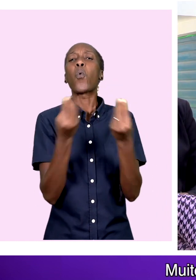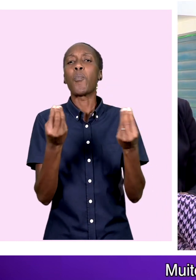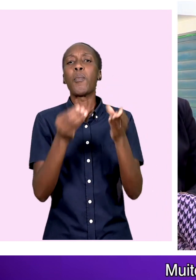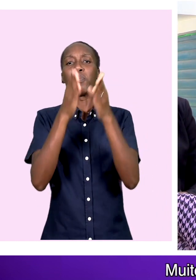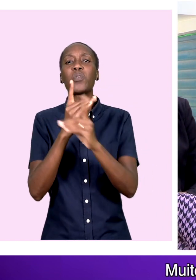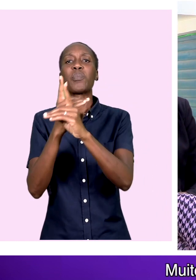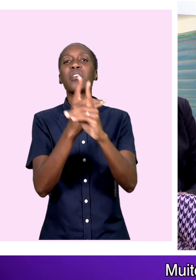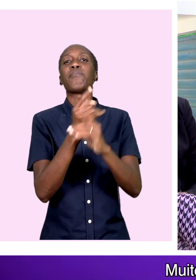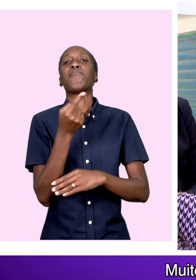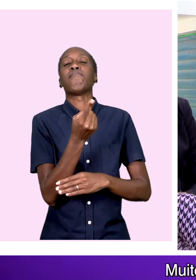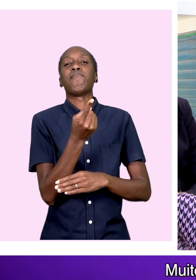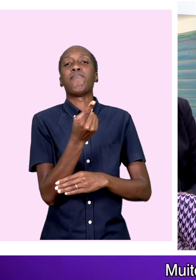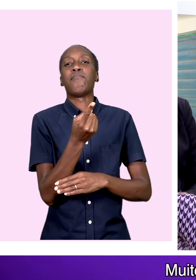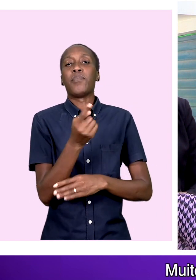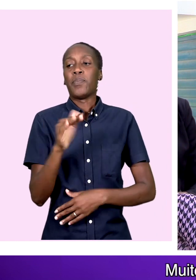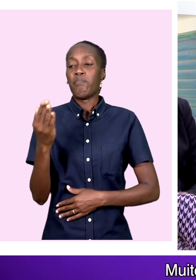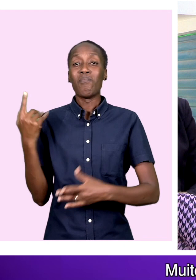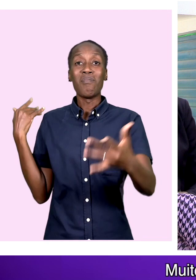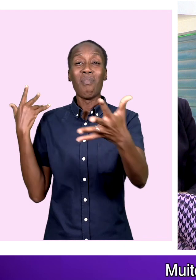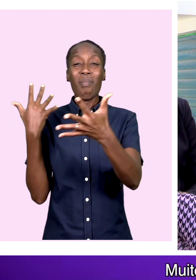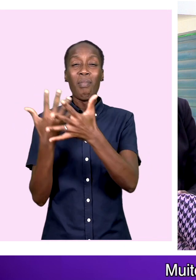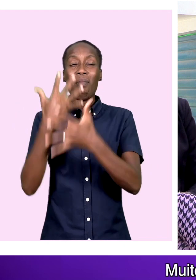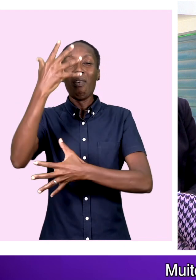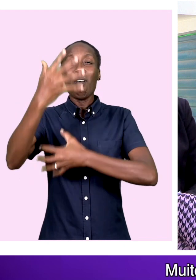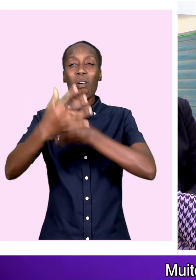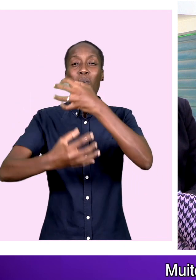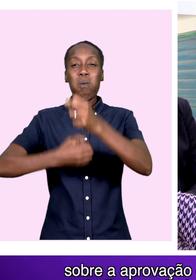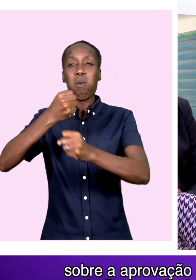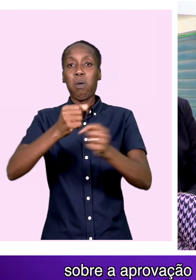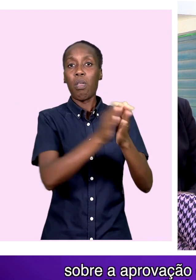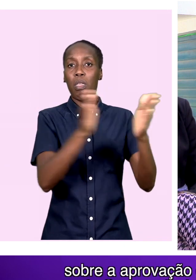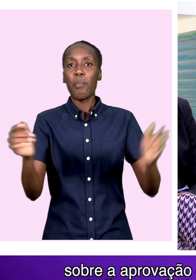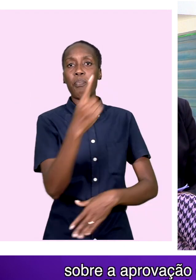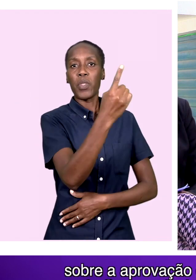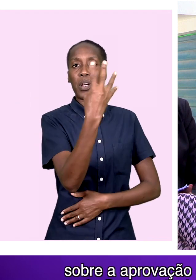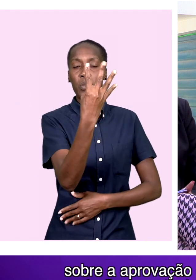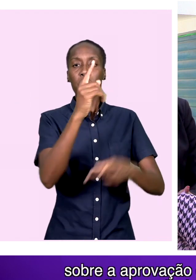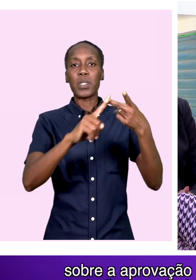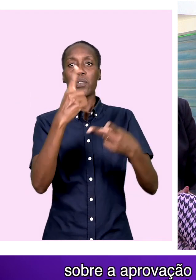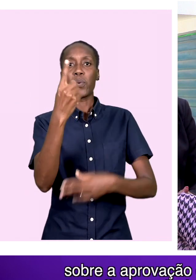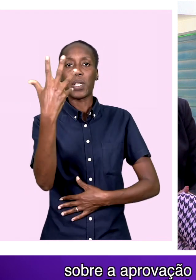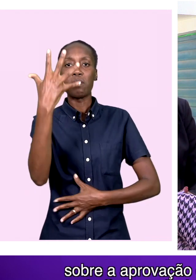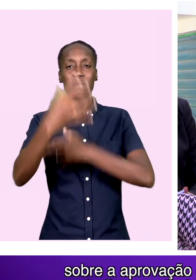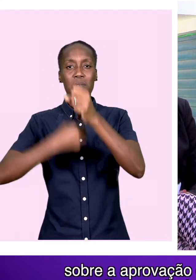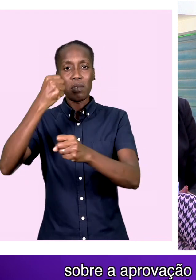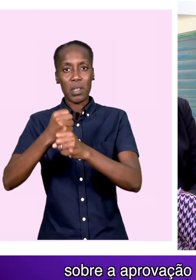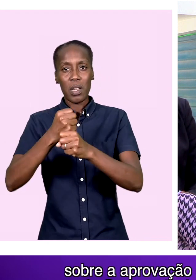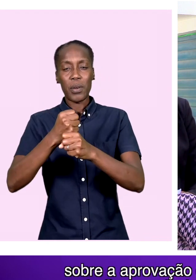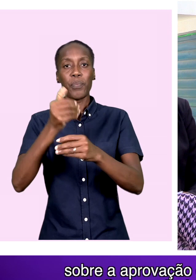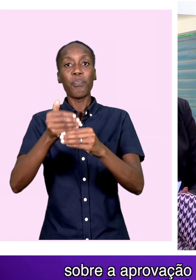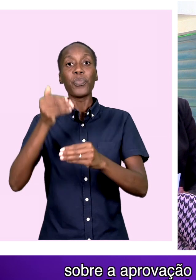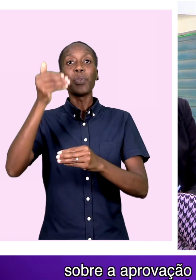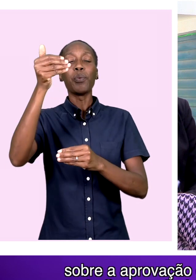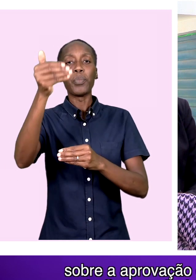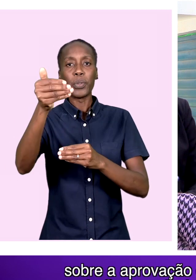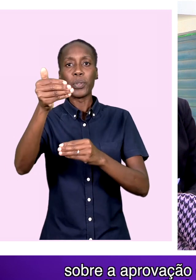muitos anos depois, estamos a falar de cerca de 14, 15 anos depois, sobre a aprovação do